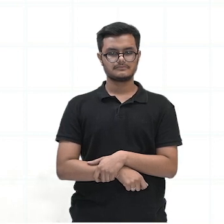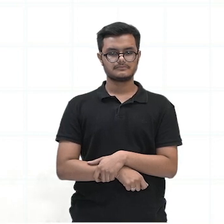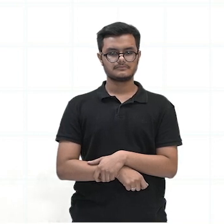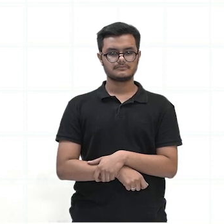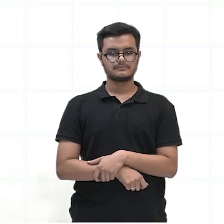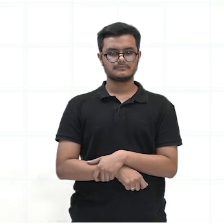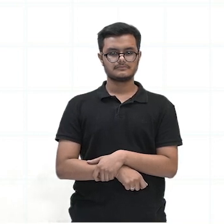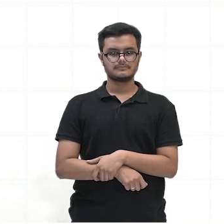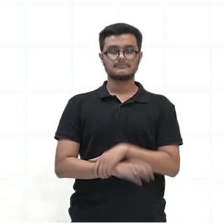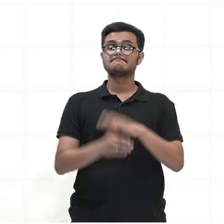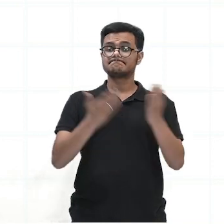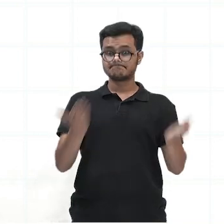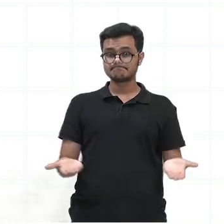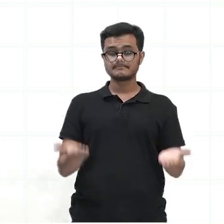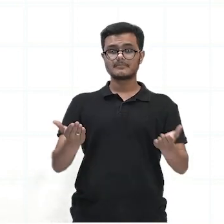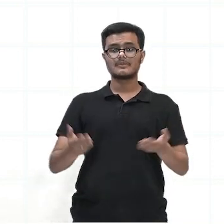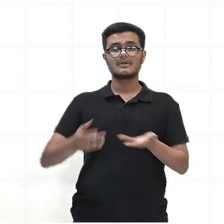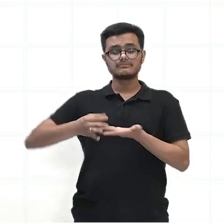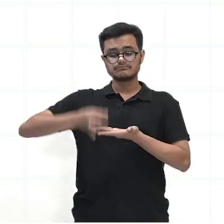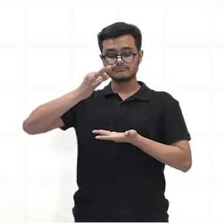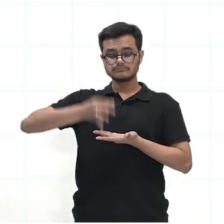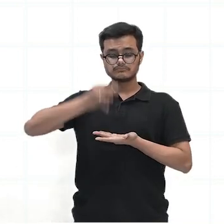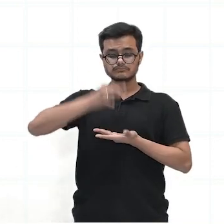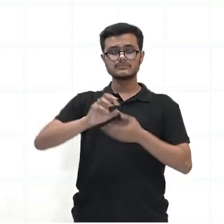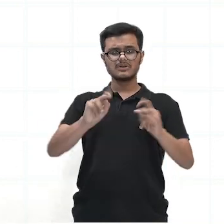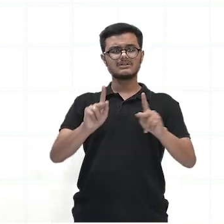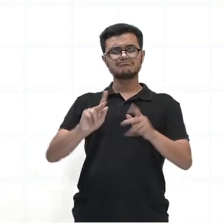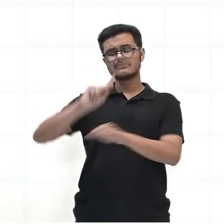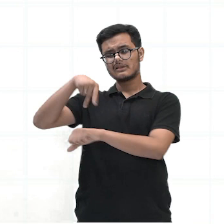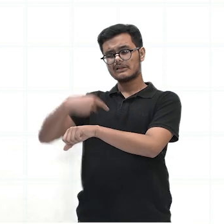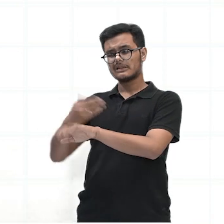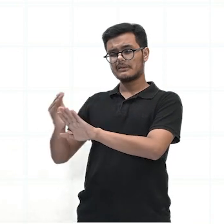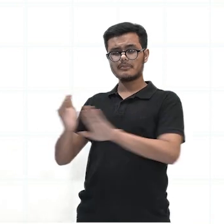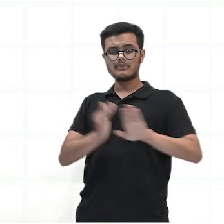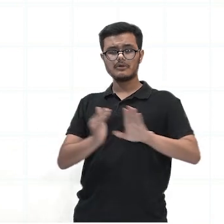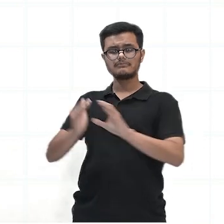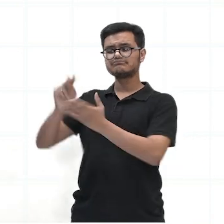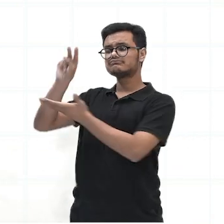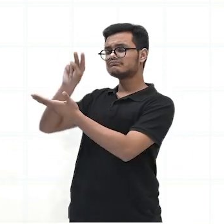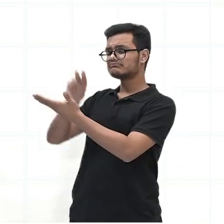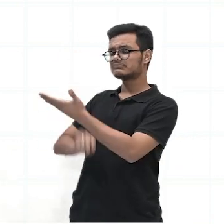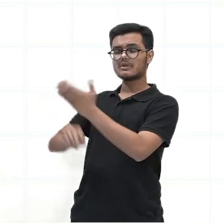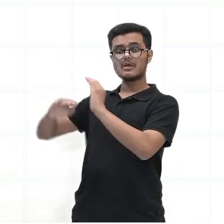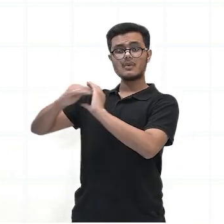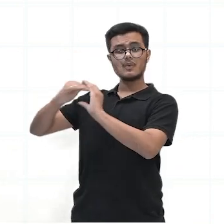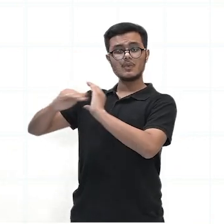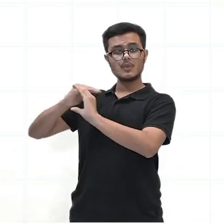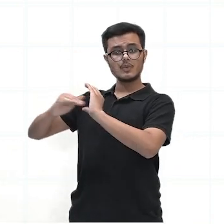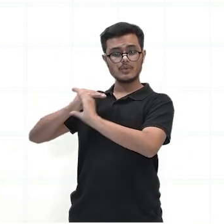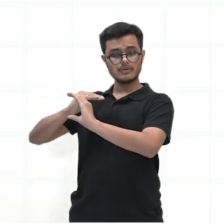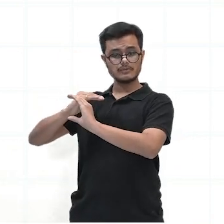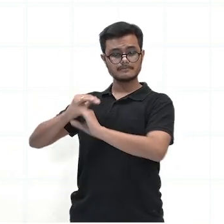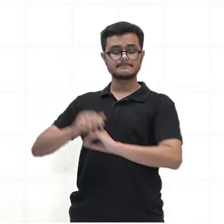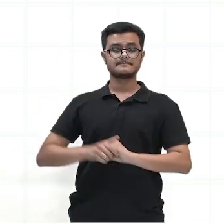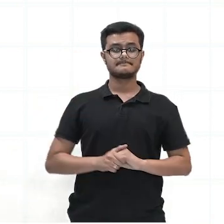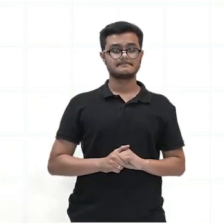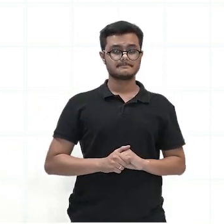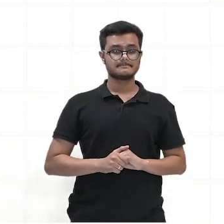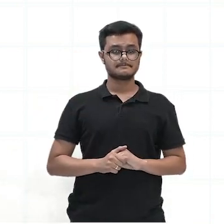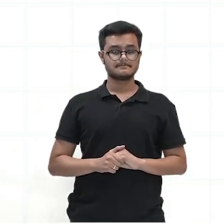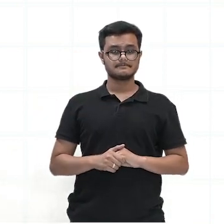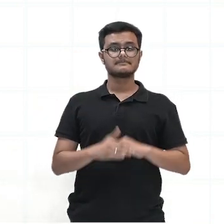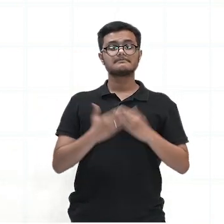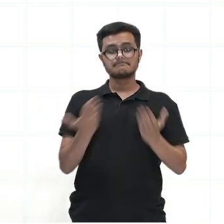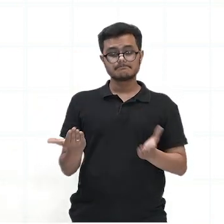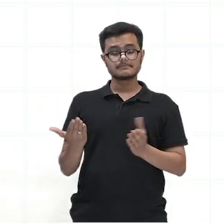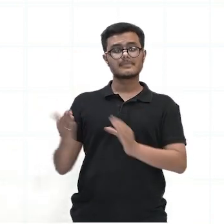emails. Depois do meu breakfast, meu café da manhã, breakfast, I wrote. Olha aí, o